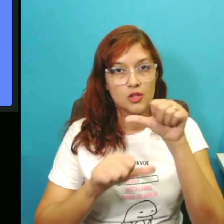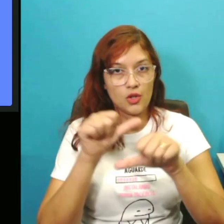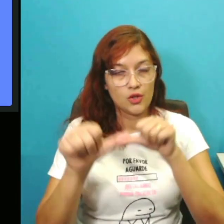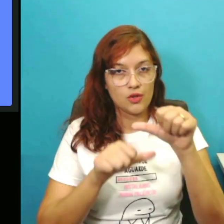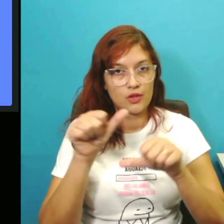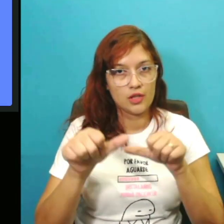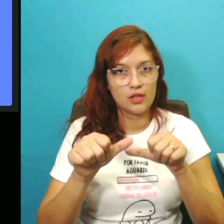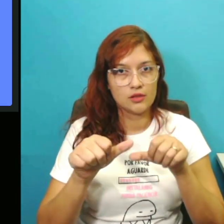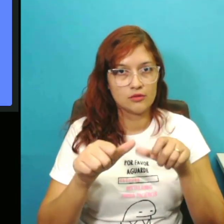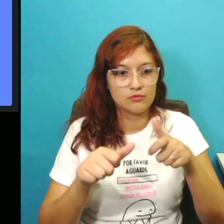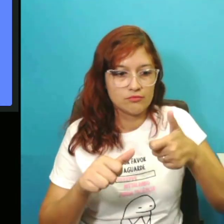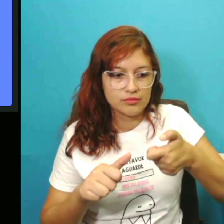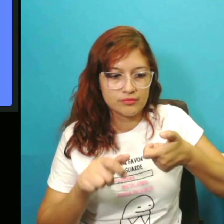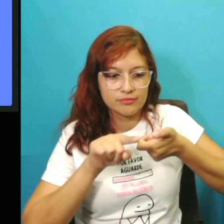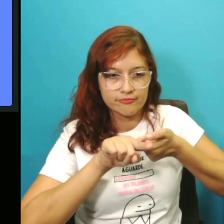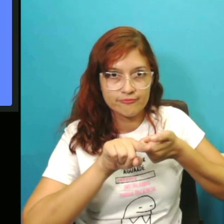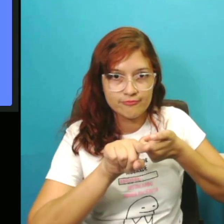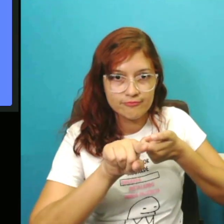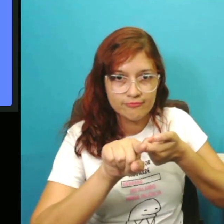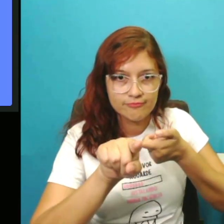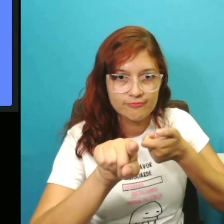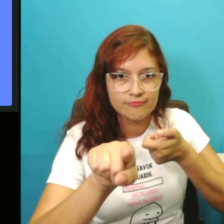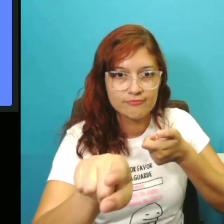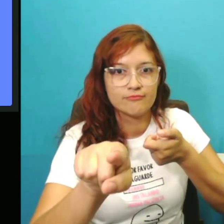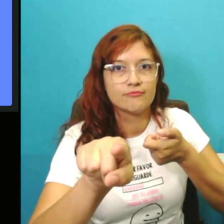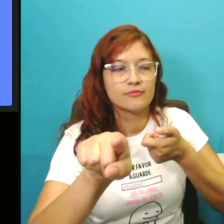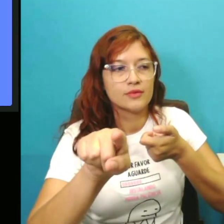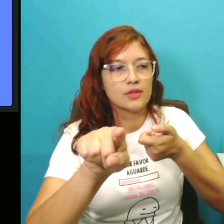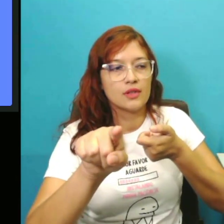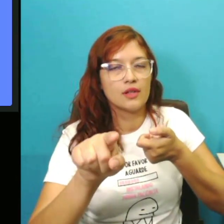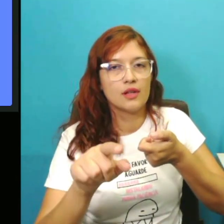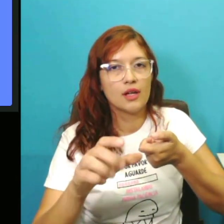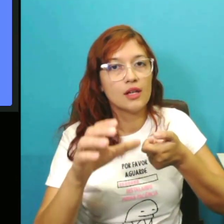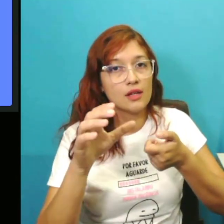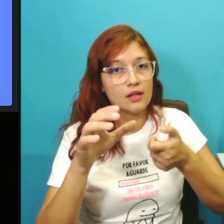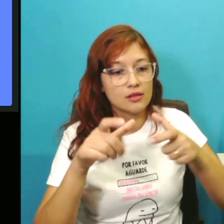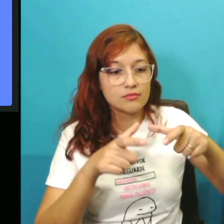Então, aí vai ser feita a troca usando o laser,